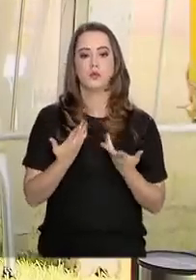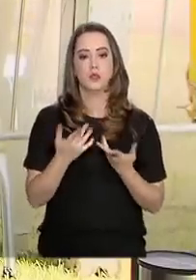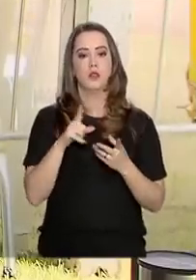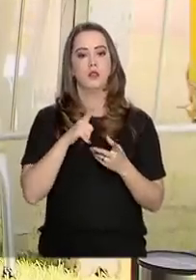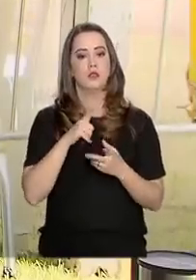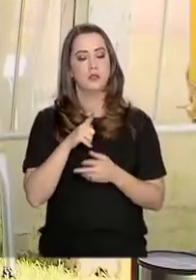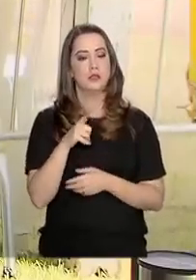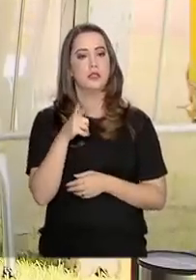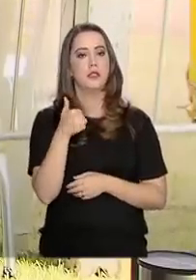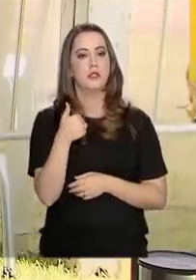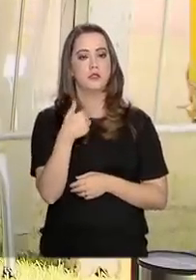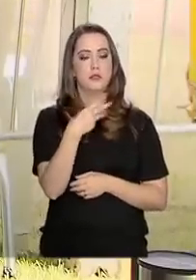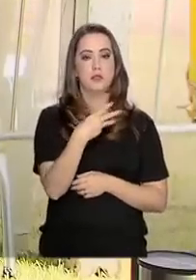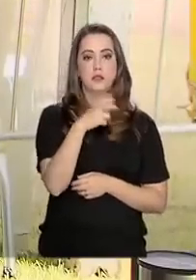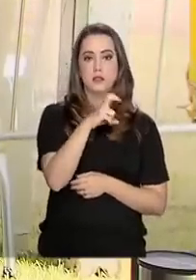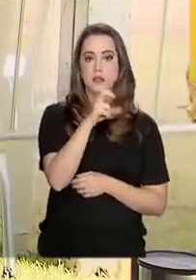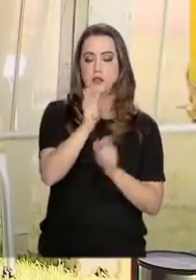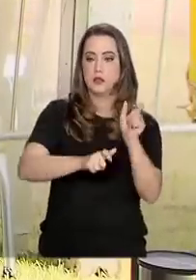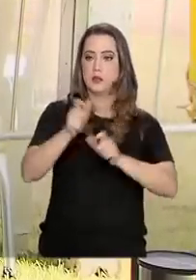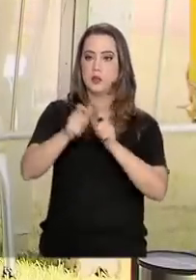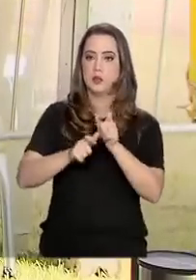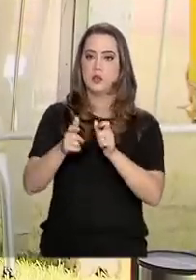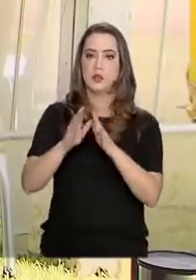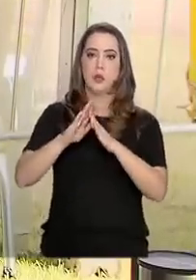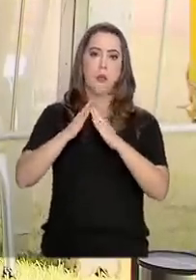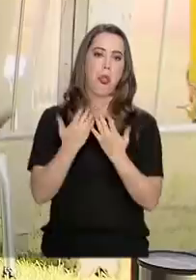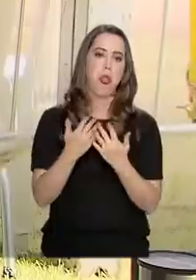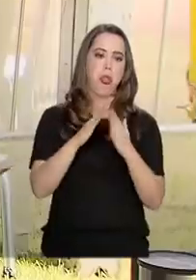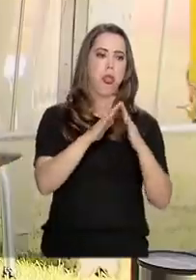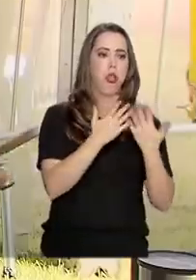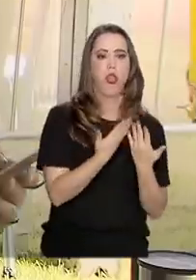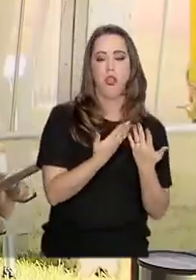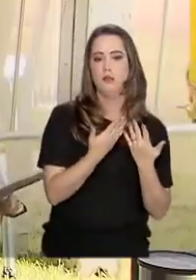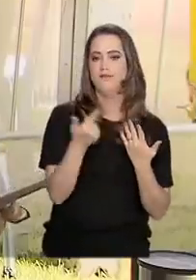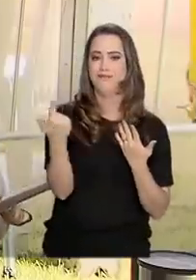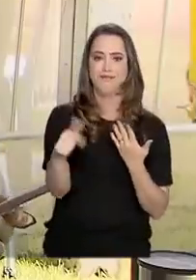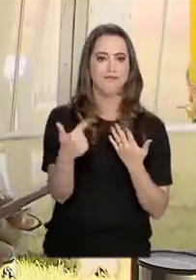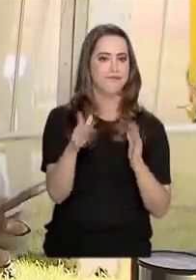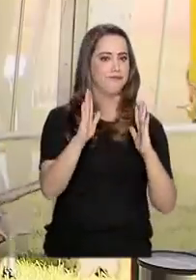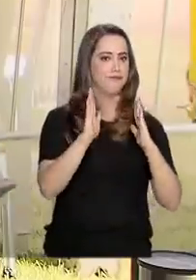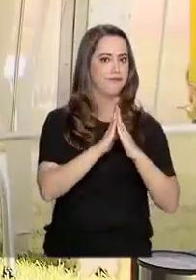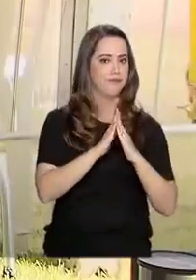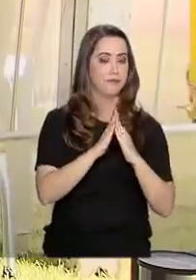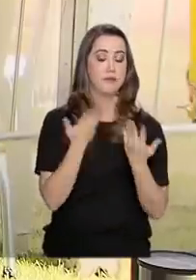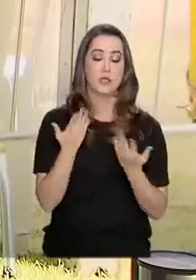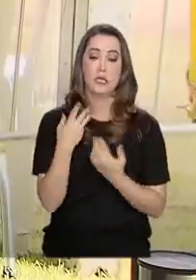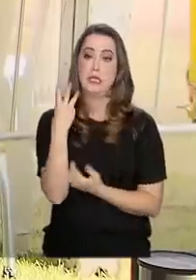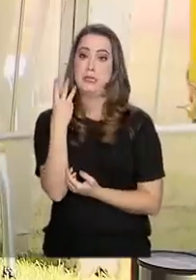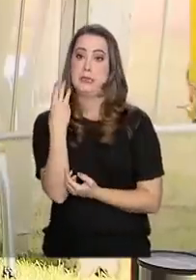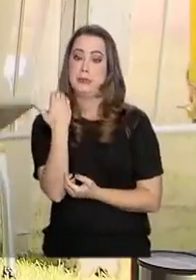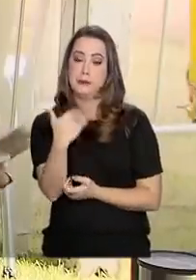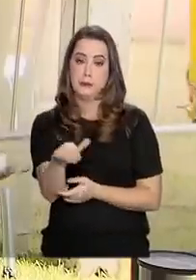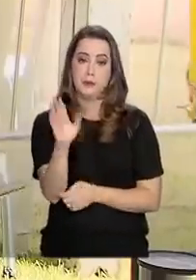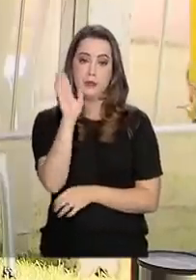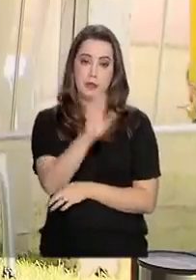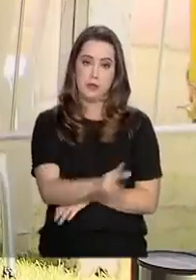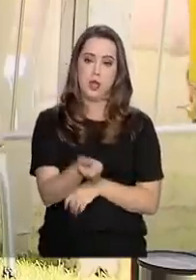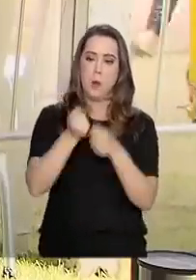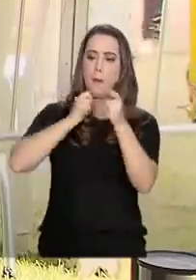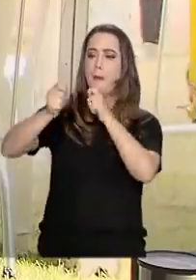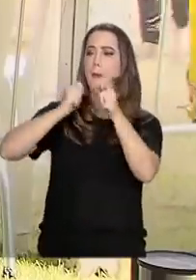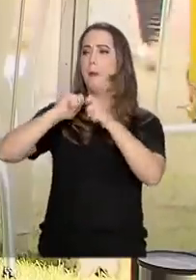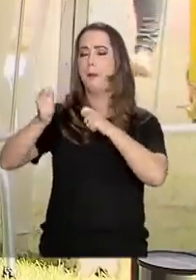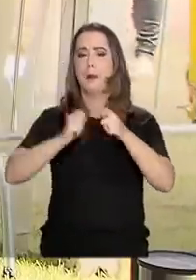há 135 pessoas desabrigadas. Estava previsto para daqui a pouco, às 15h30, uma coletiva de imprensa,